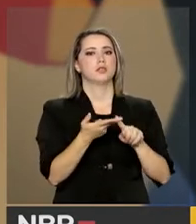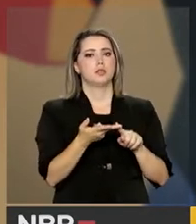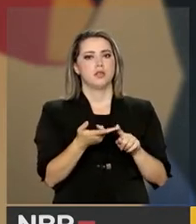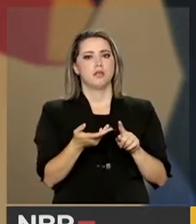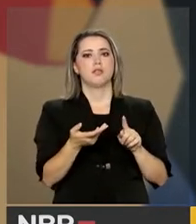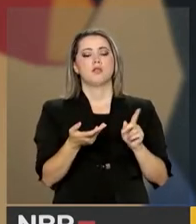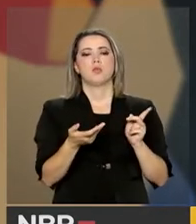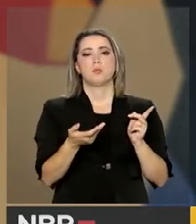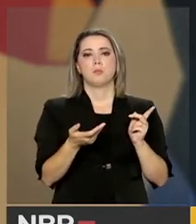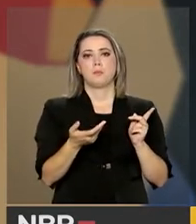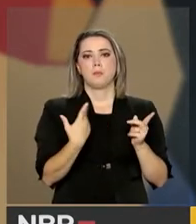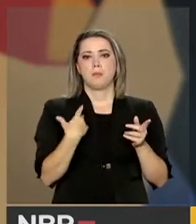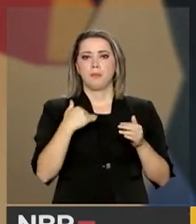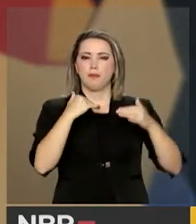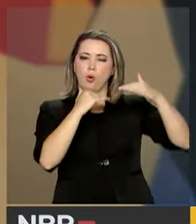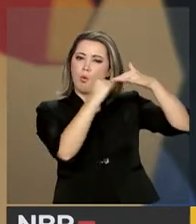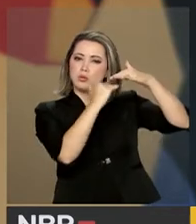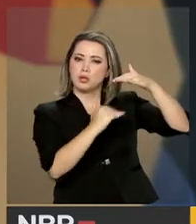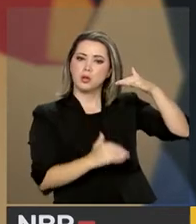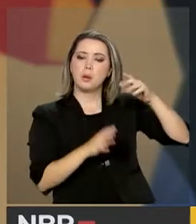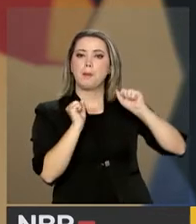acervo que seja tátil